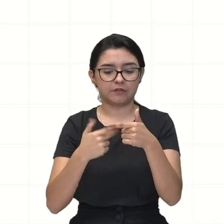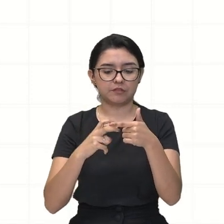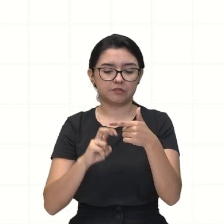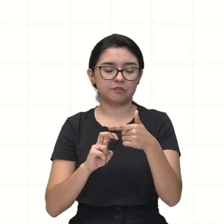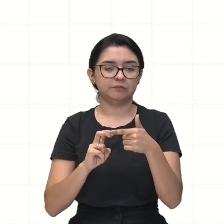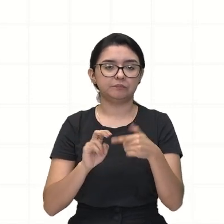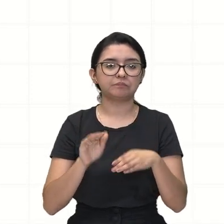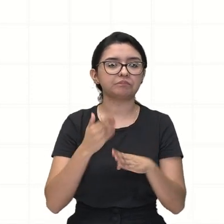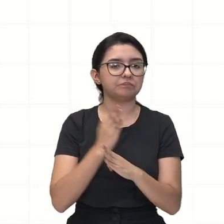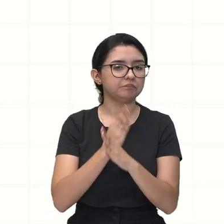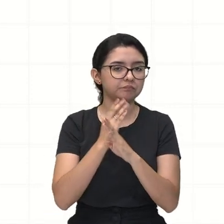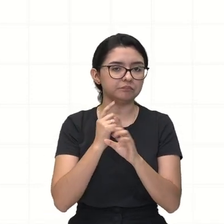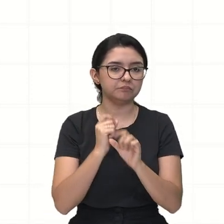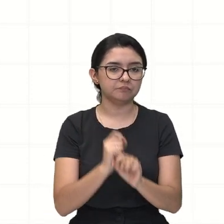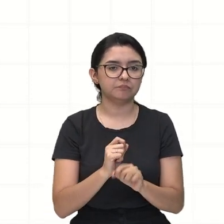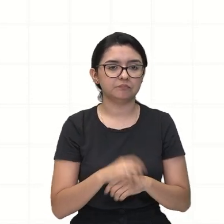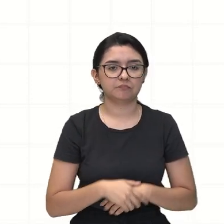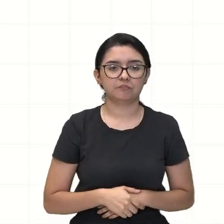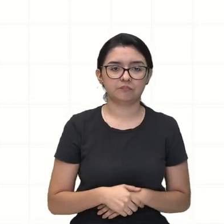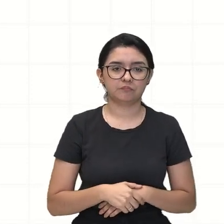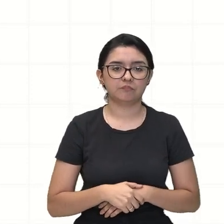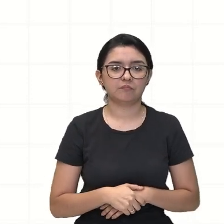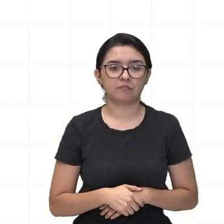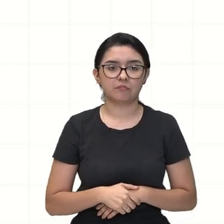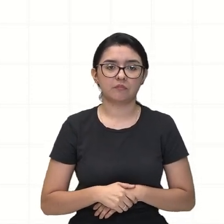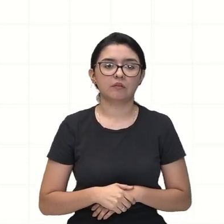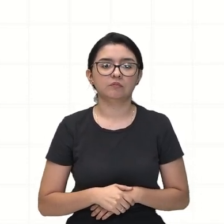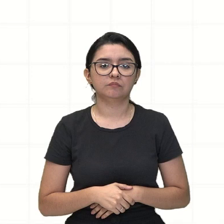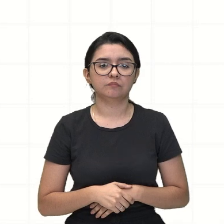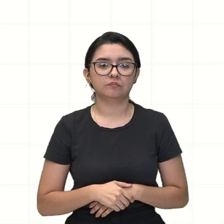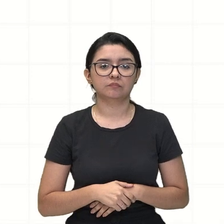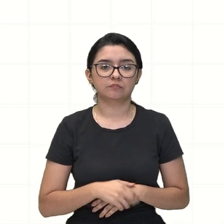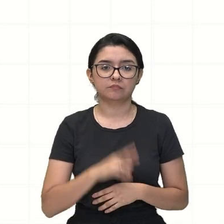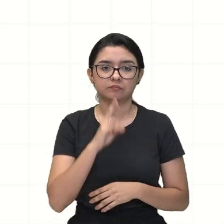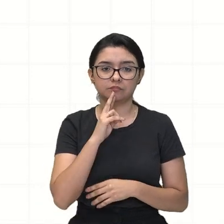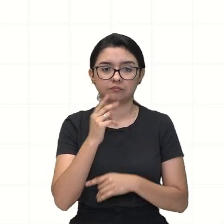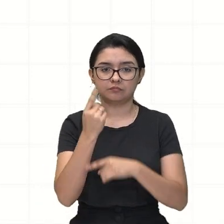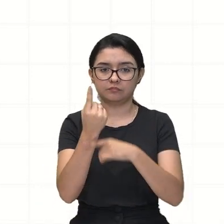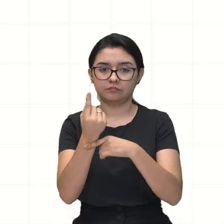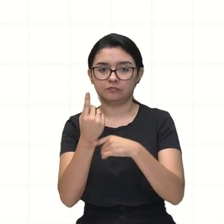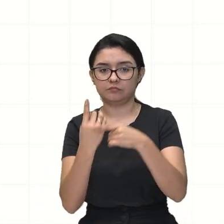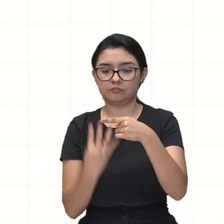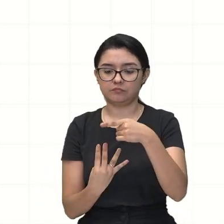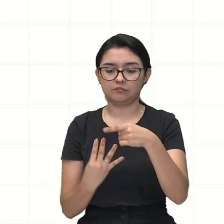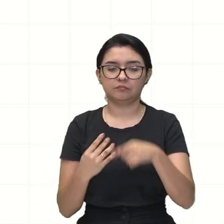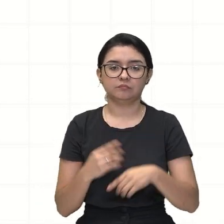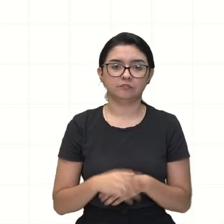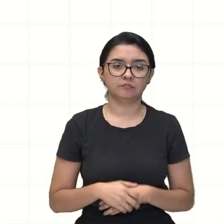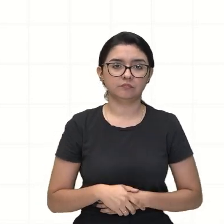obter? 25 por 25 dá 1. 100 por 25 vai dar 4.